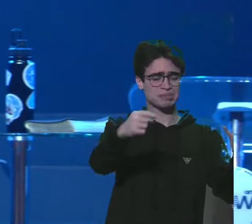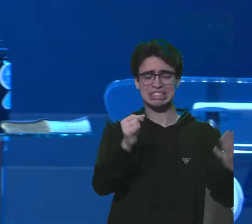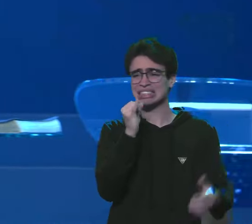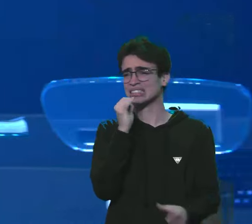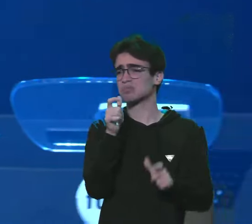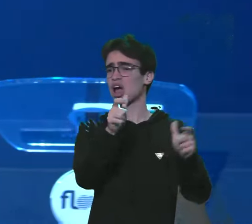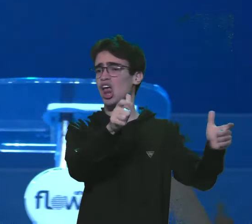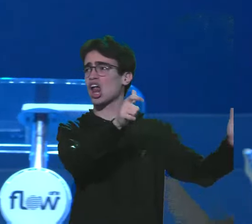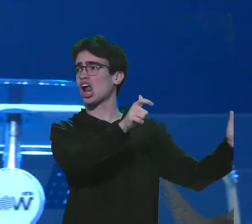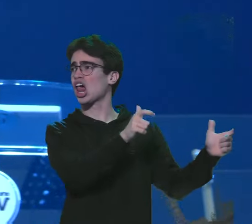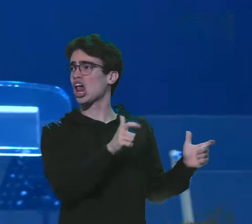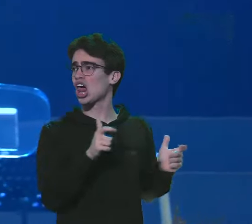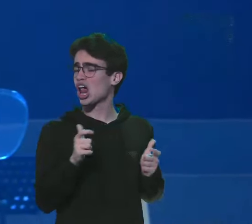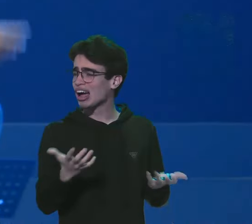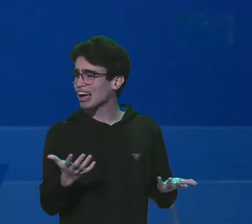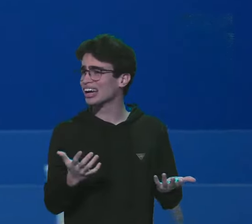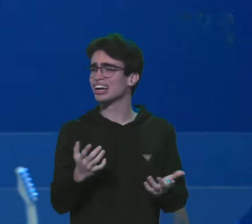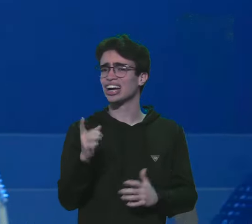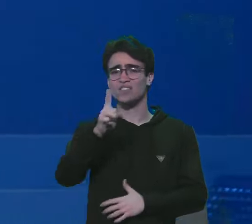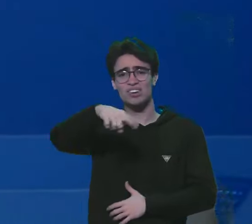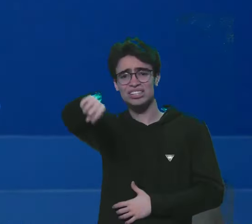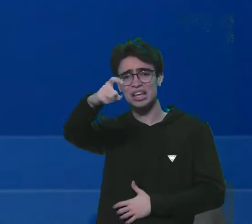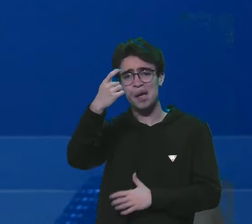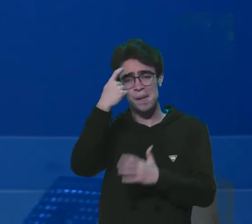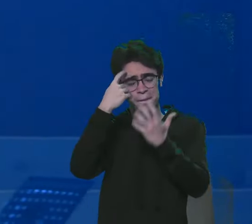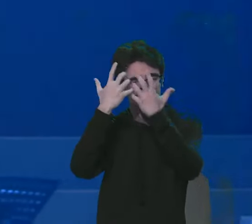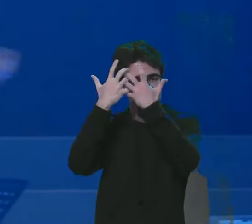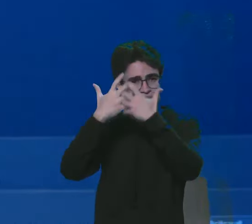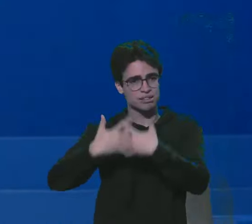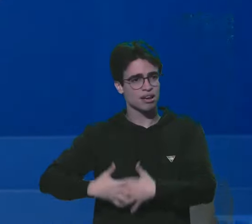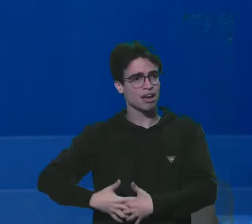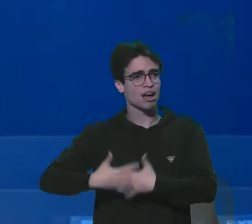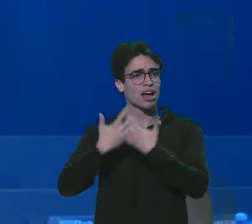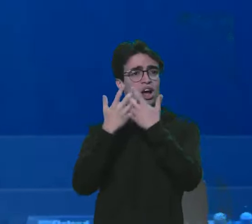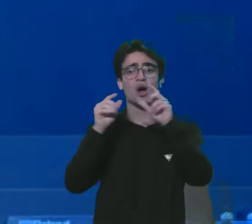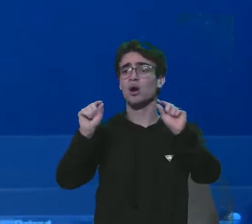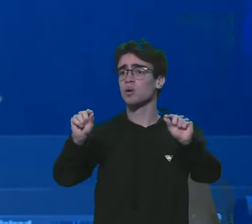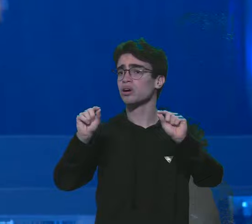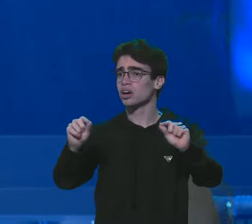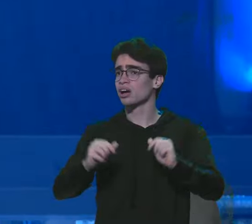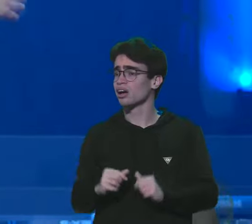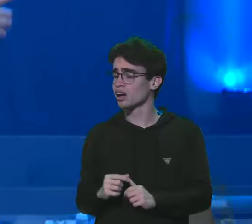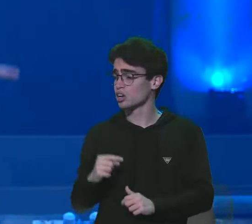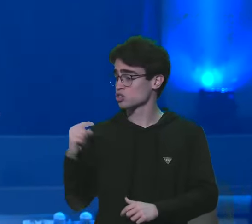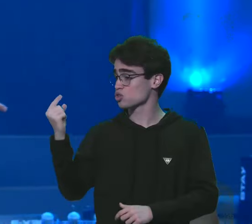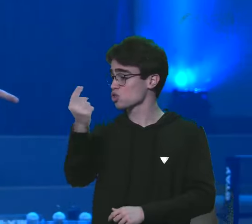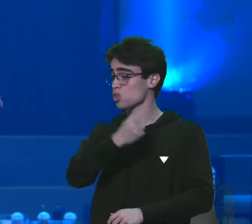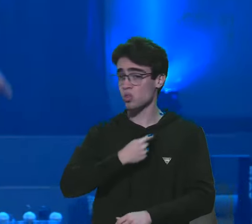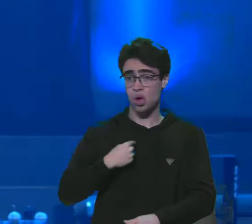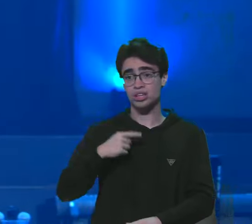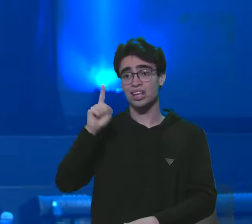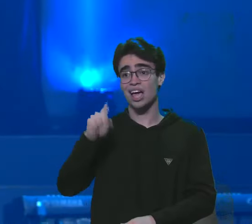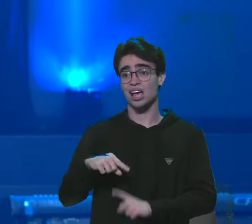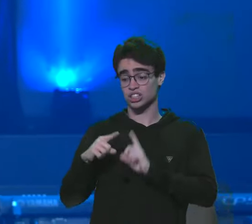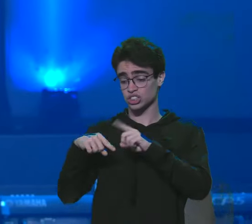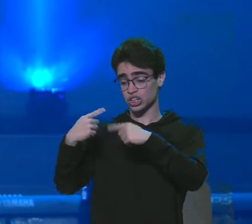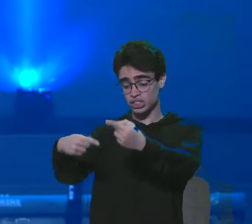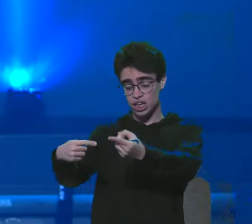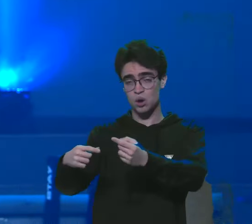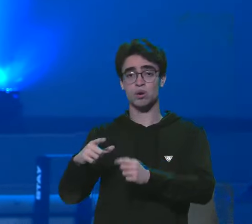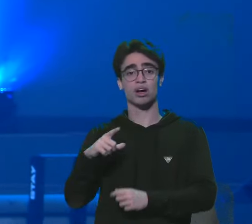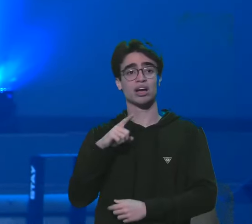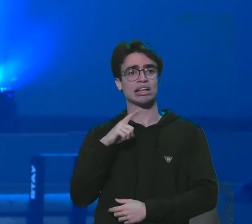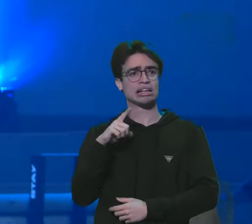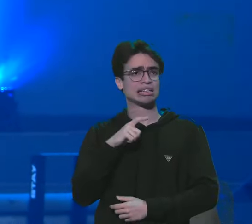em tanto lugar. Você já parou para pensar que nós somos a geração que mais tem